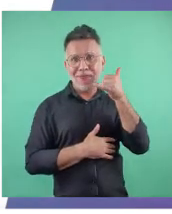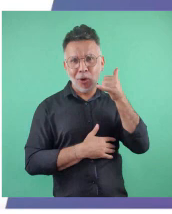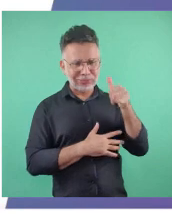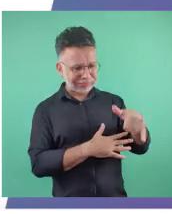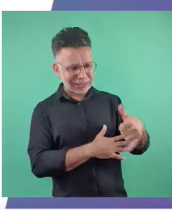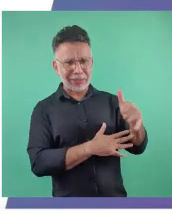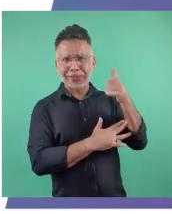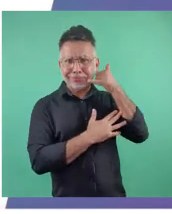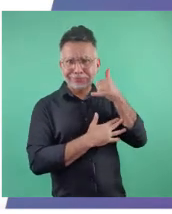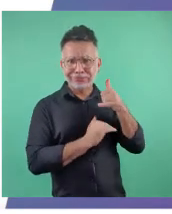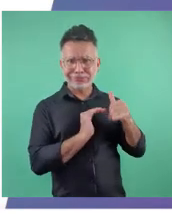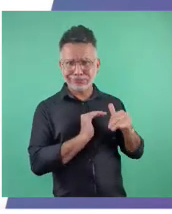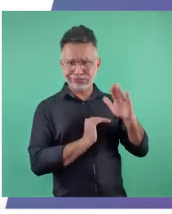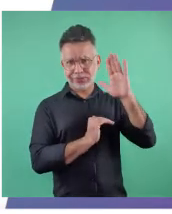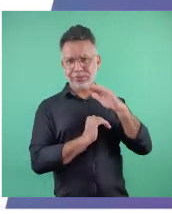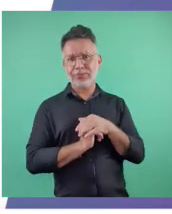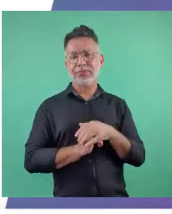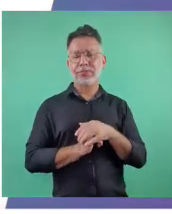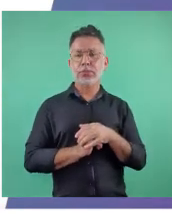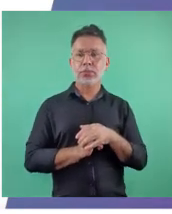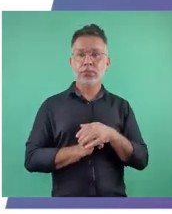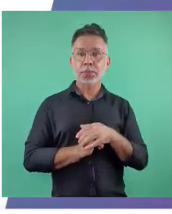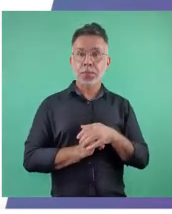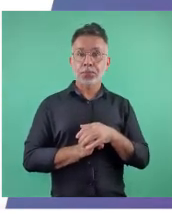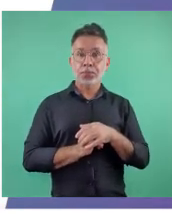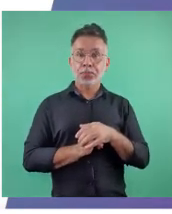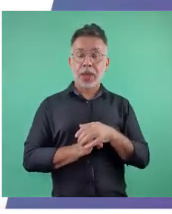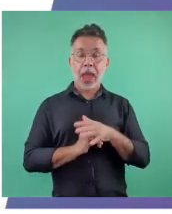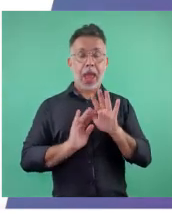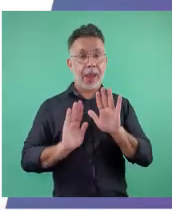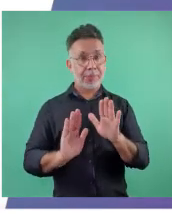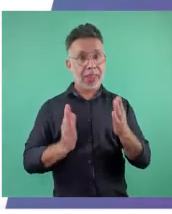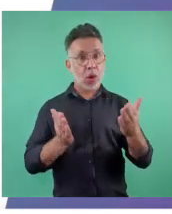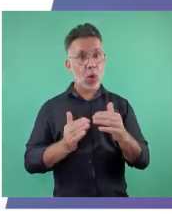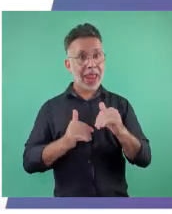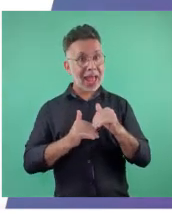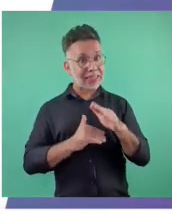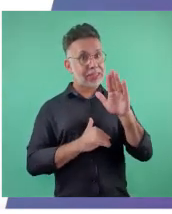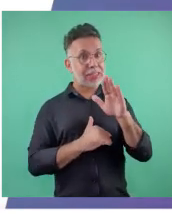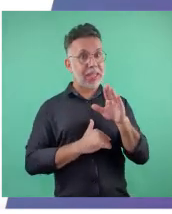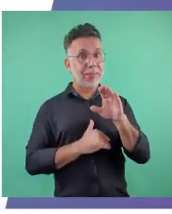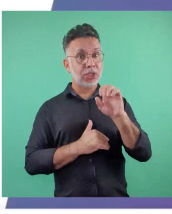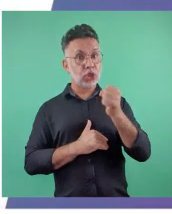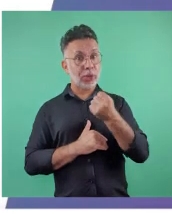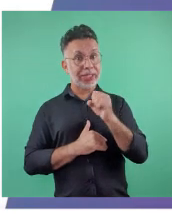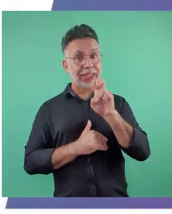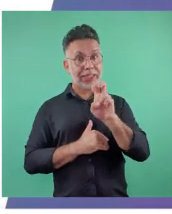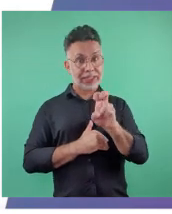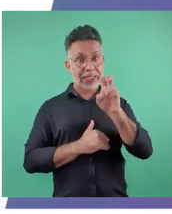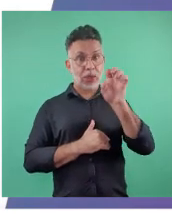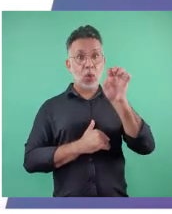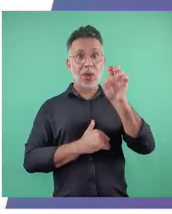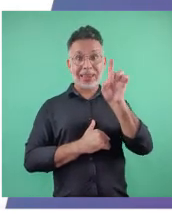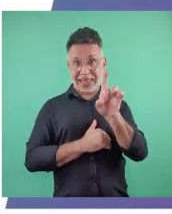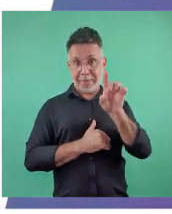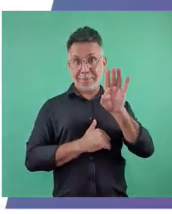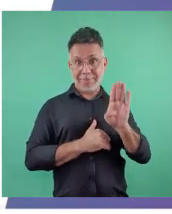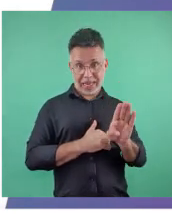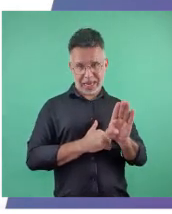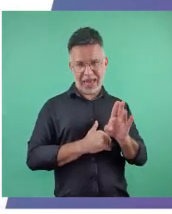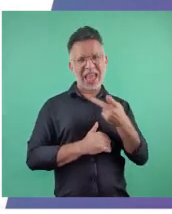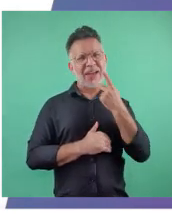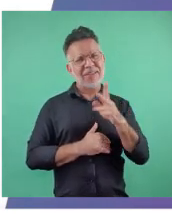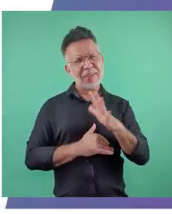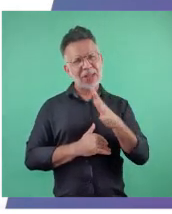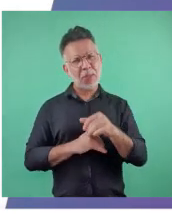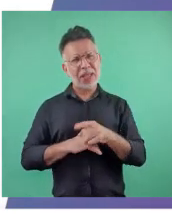muito intenso, nem muito baixo, mas já é algum som mais alto. Agora, acima dos 85 dB, nós já estamos